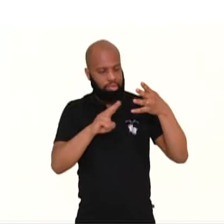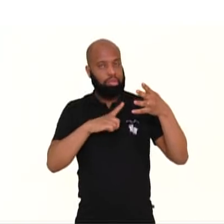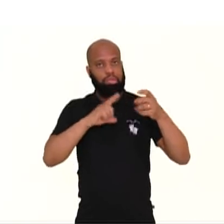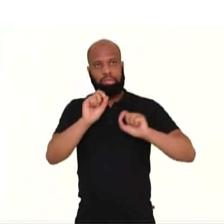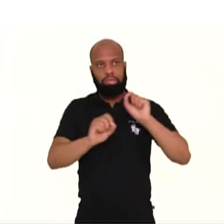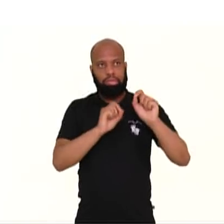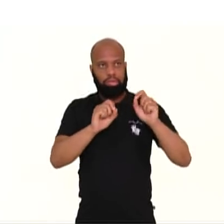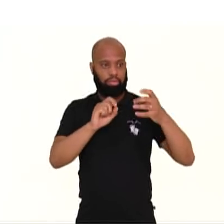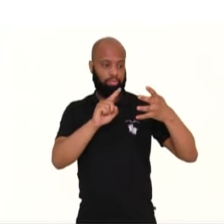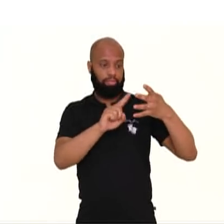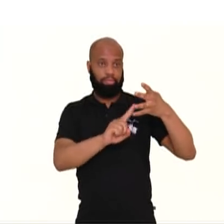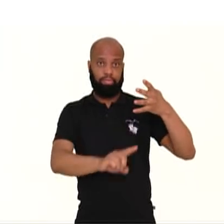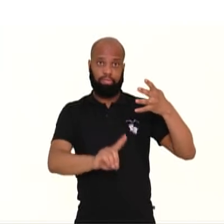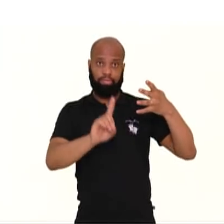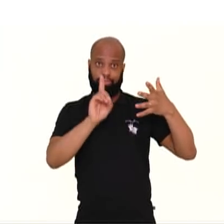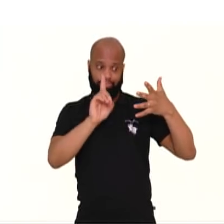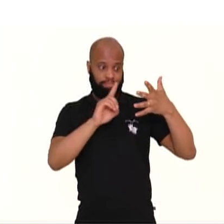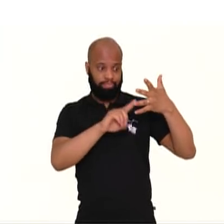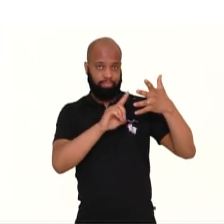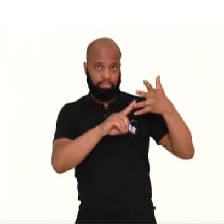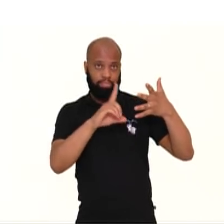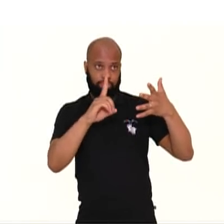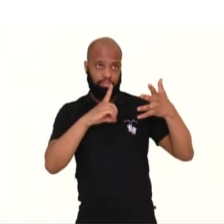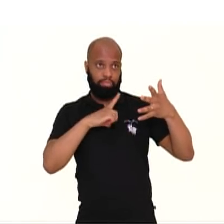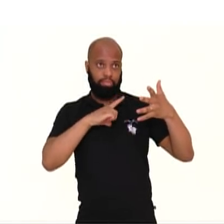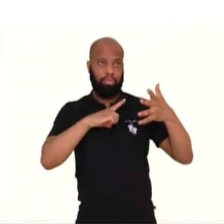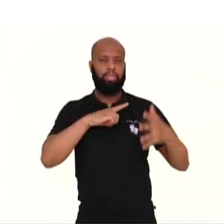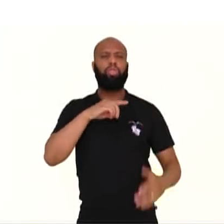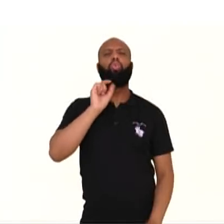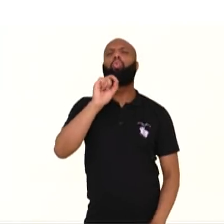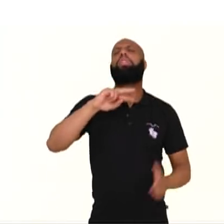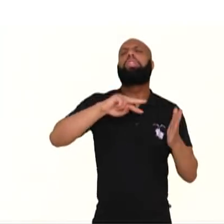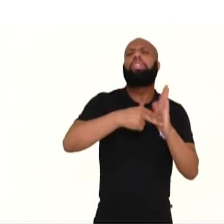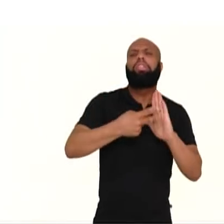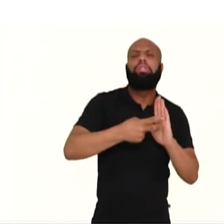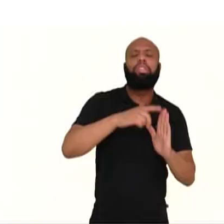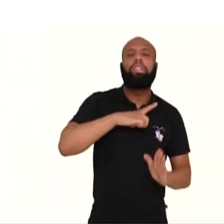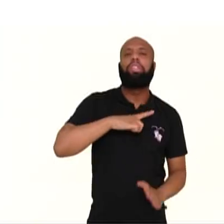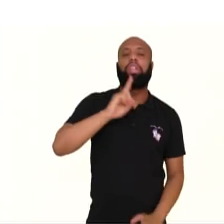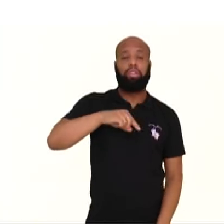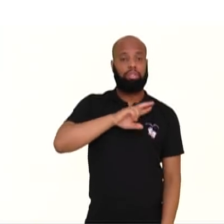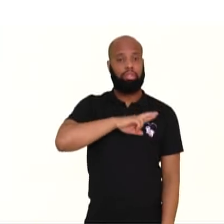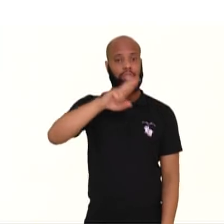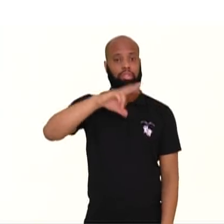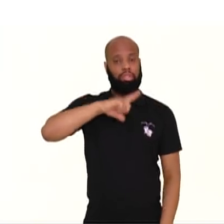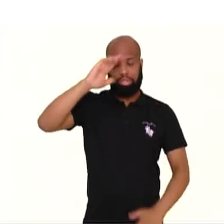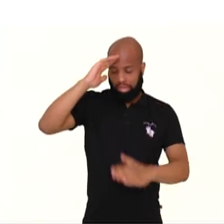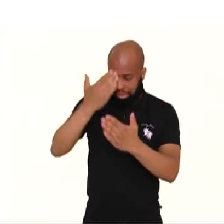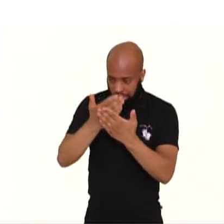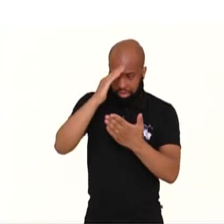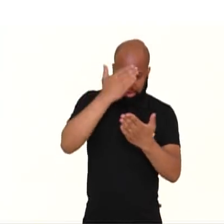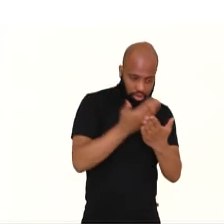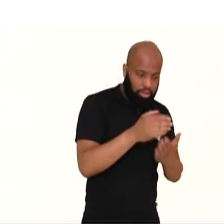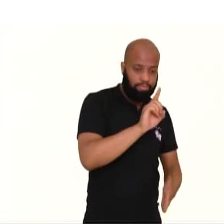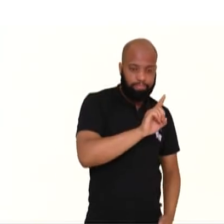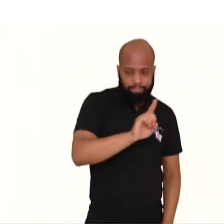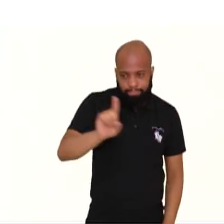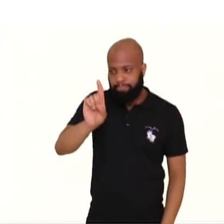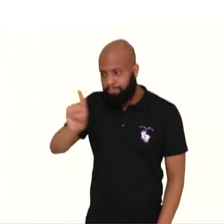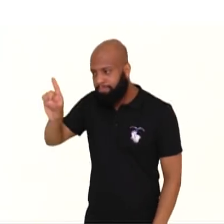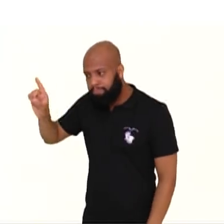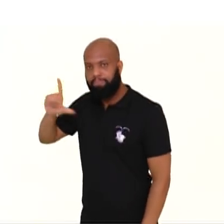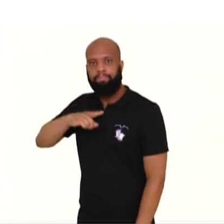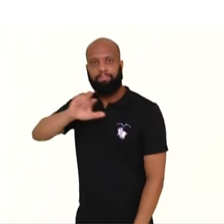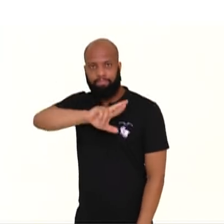a mitologia. Lembre-se, politeísmo é uma religião que acredita em vários